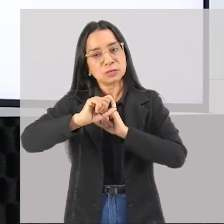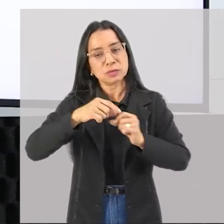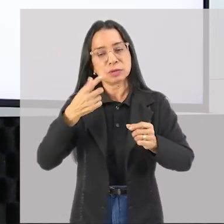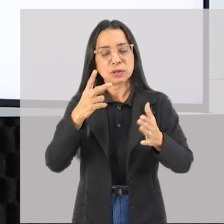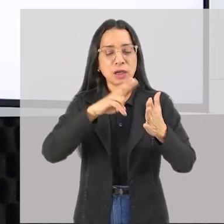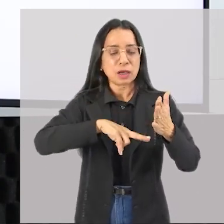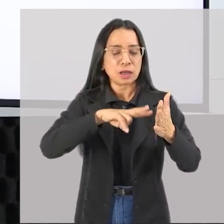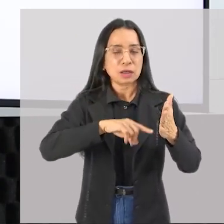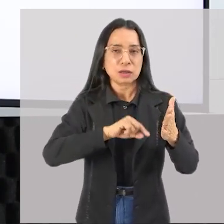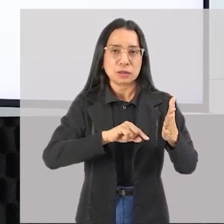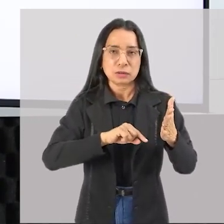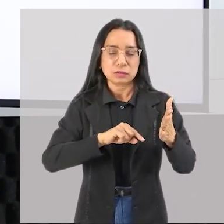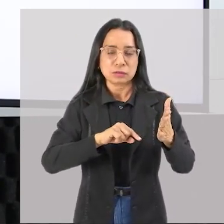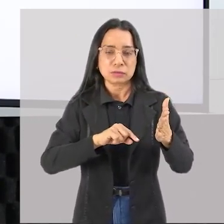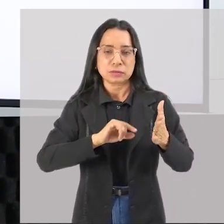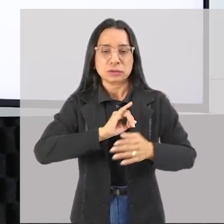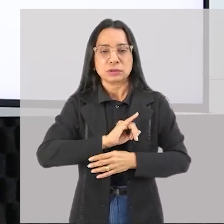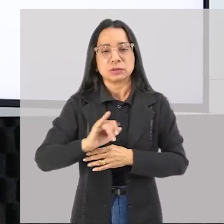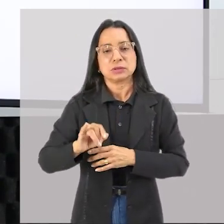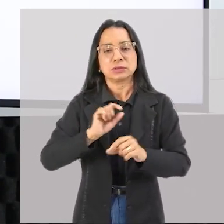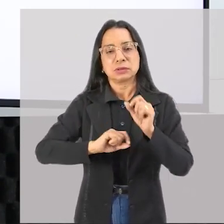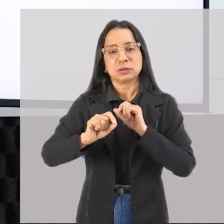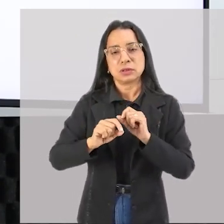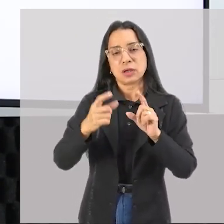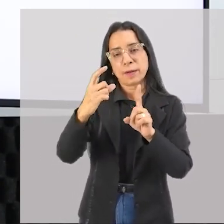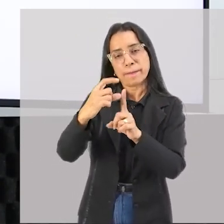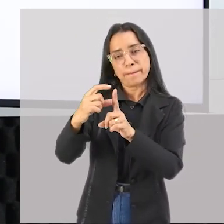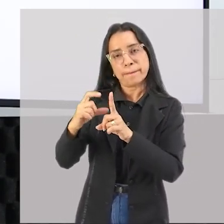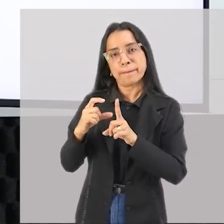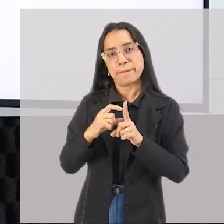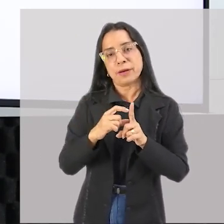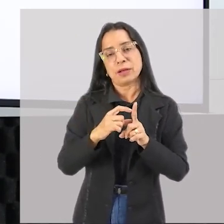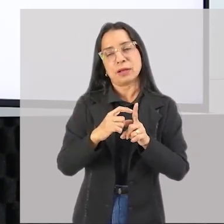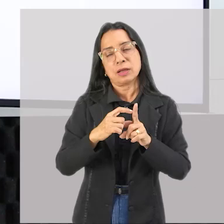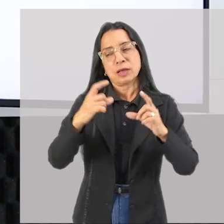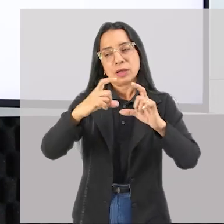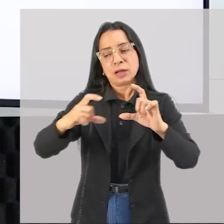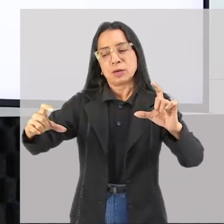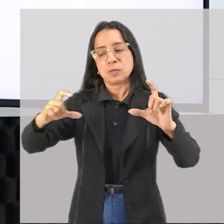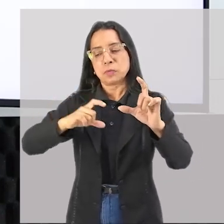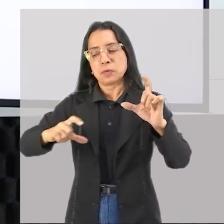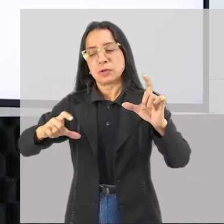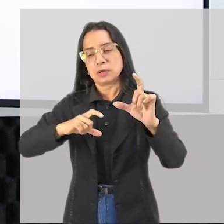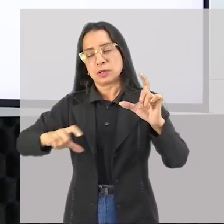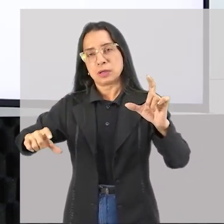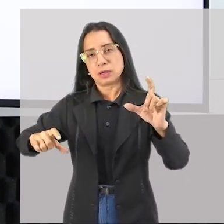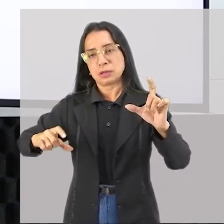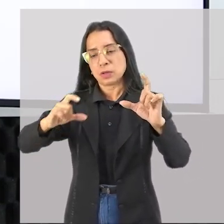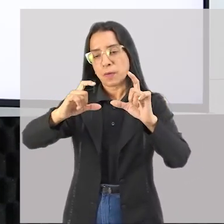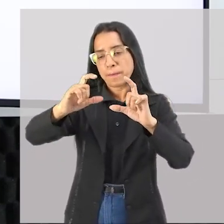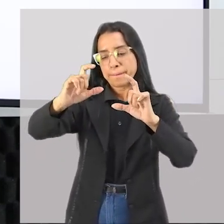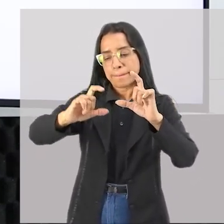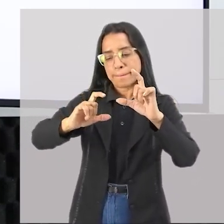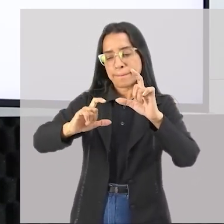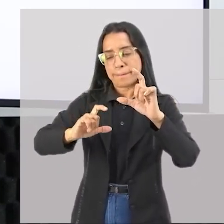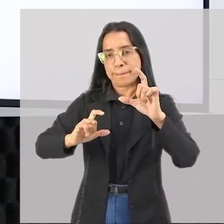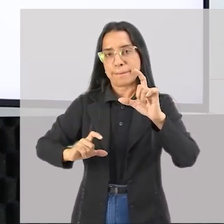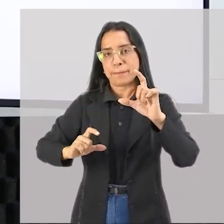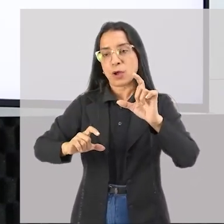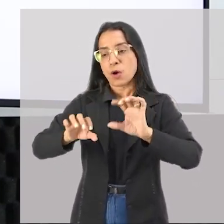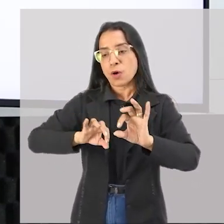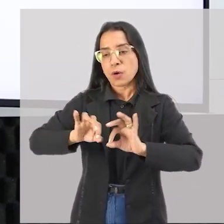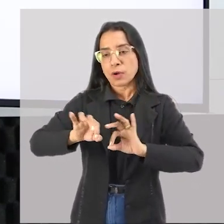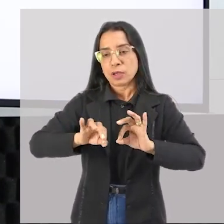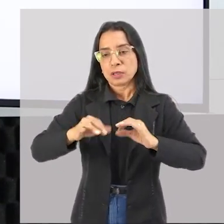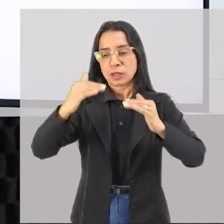está lendo. Bom, se ele está, um parágrafo está ligado ao outro, se um período faz conexão com o outro, então é